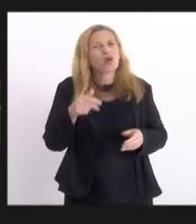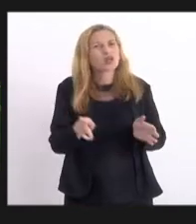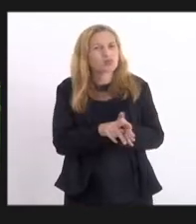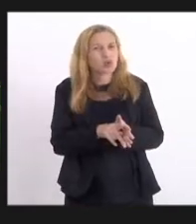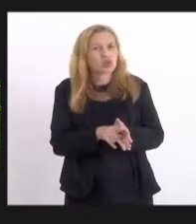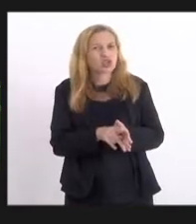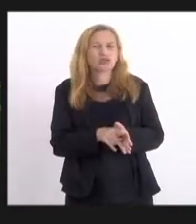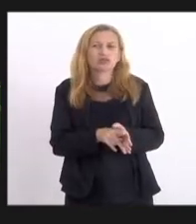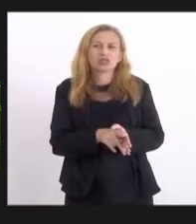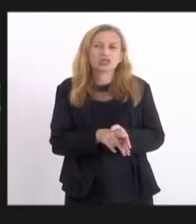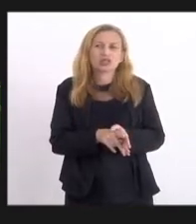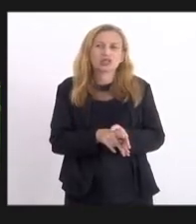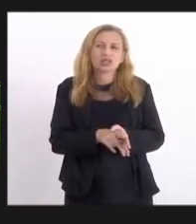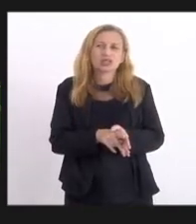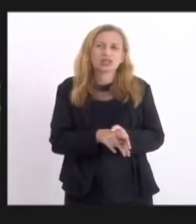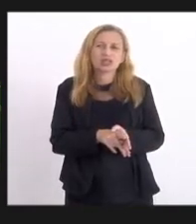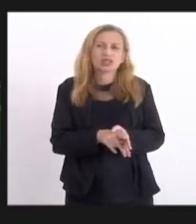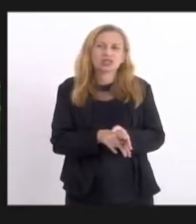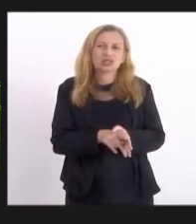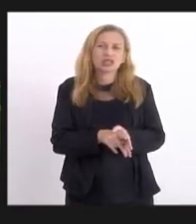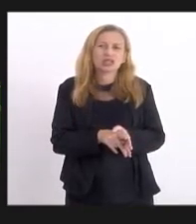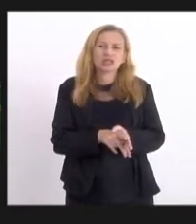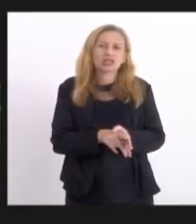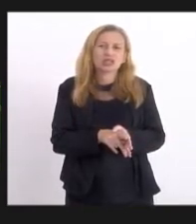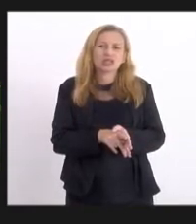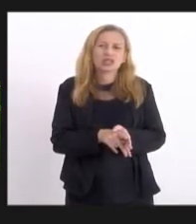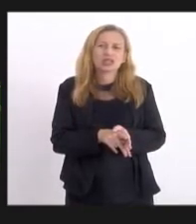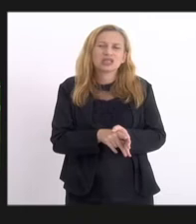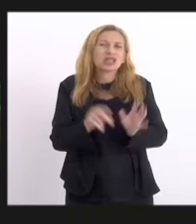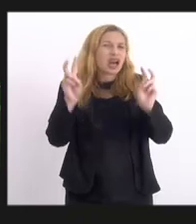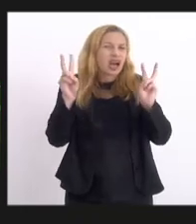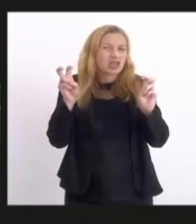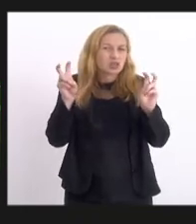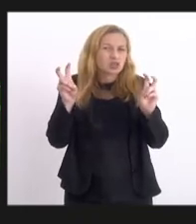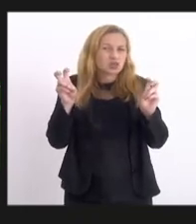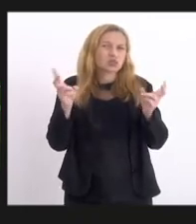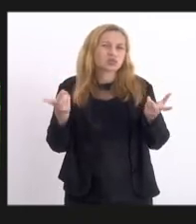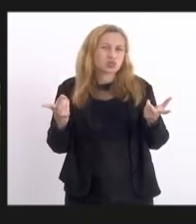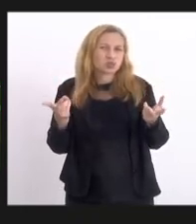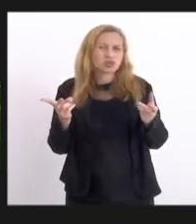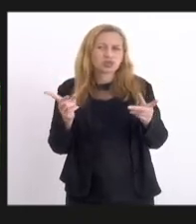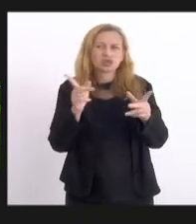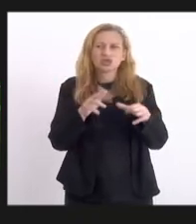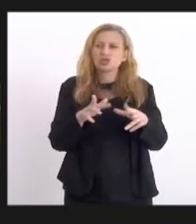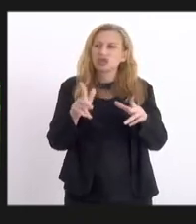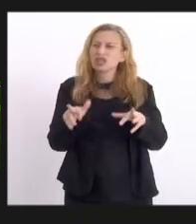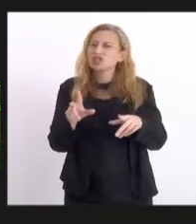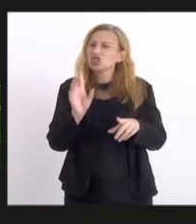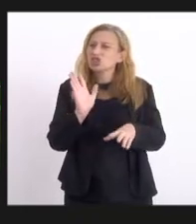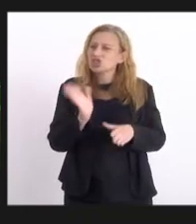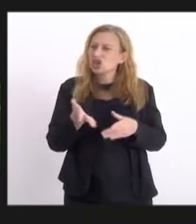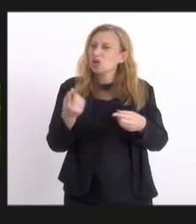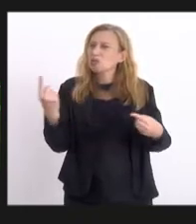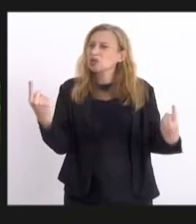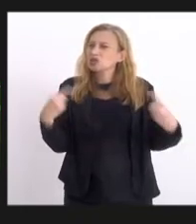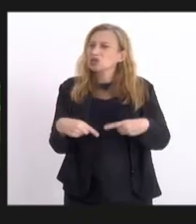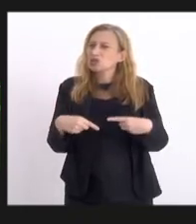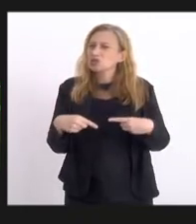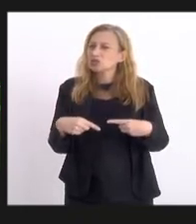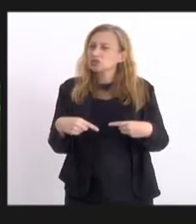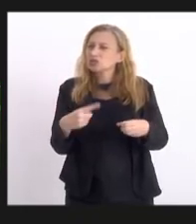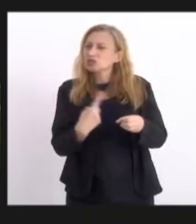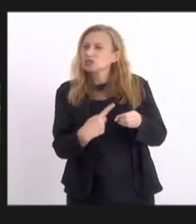mexendo em linhas geodésicas, etc. Isso geralmente gera uma disputa entre